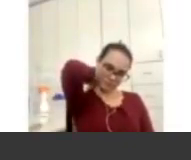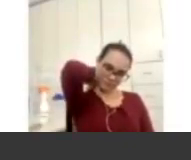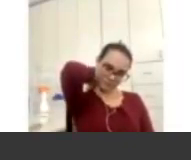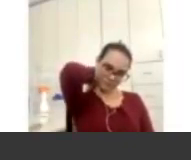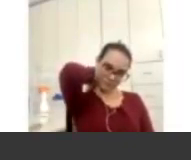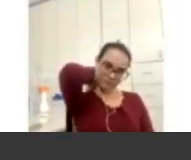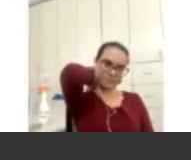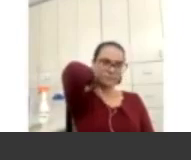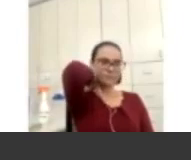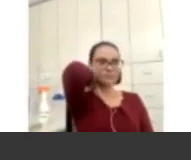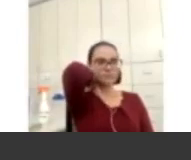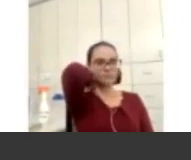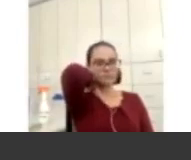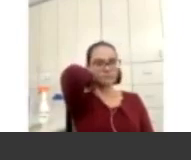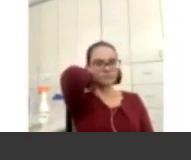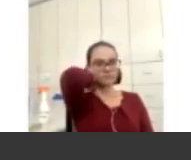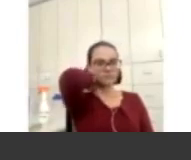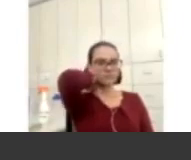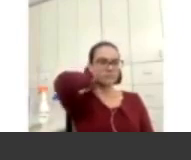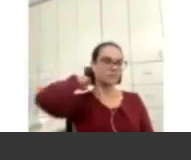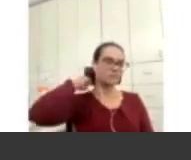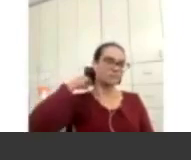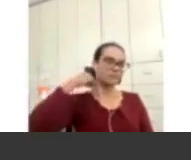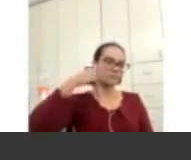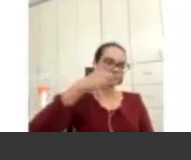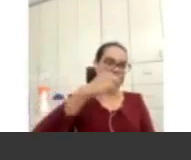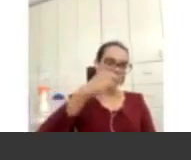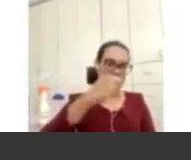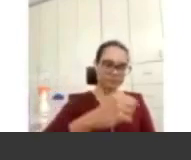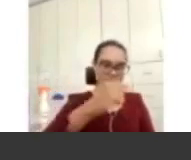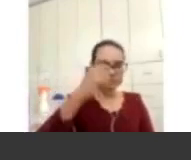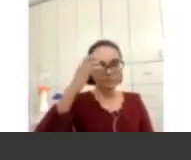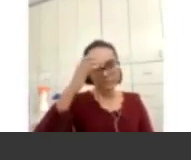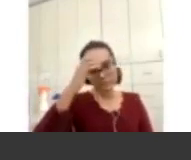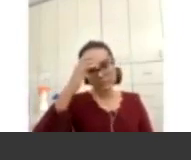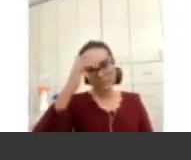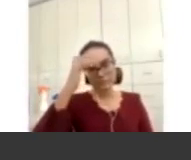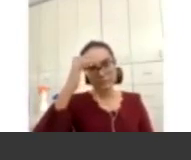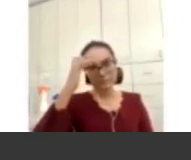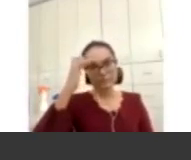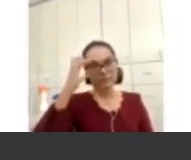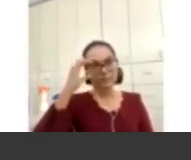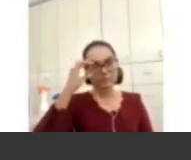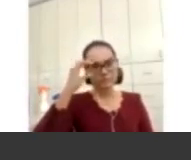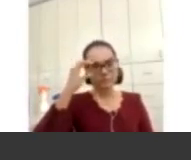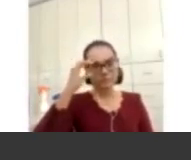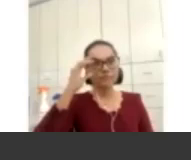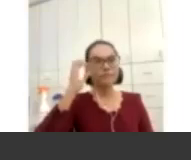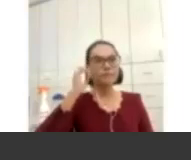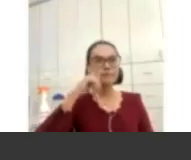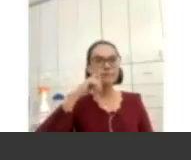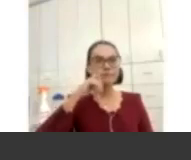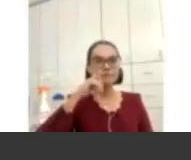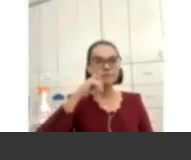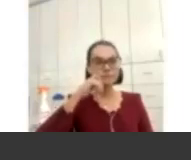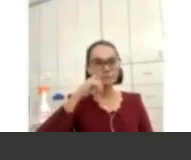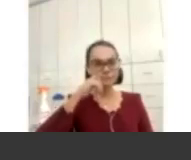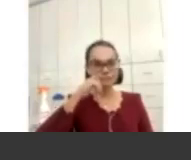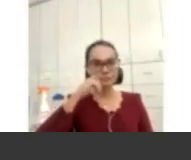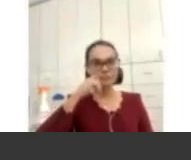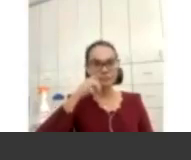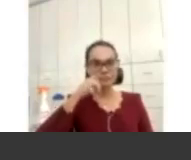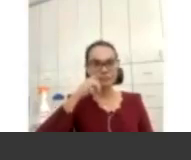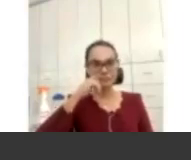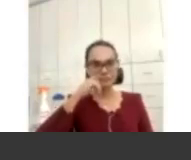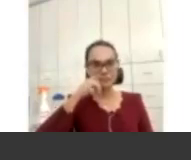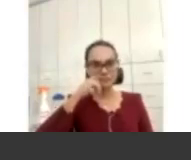gerais, sobre o uso de máscara nos deslocamentos, enfim, todas aquelas recomendações que eu já tinha destacado para o outro caso, né? Informações sobre forma